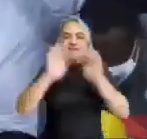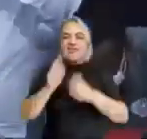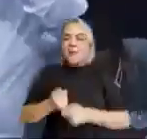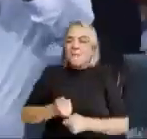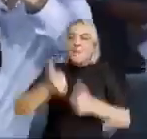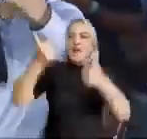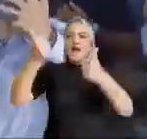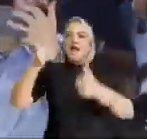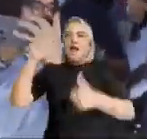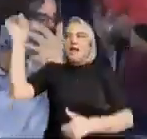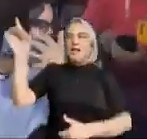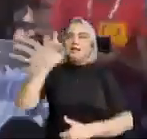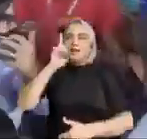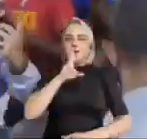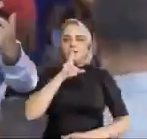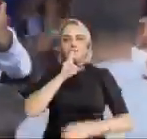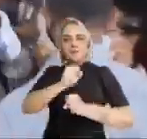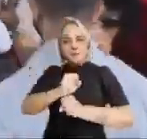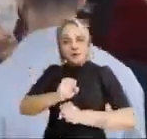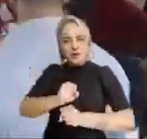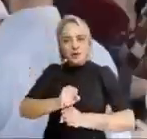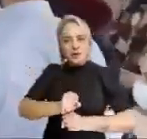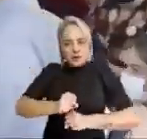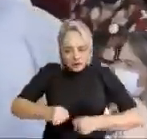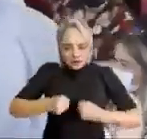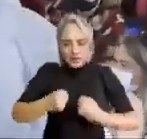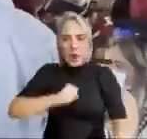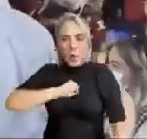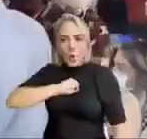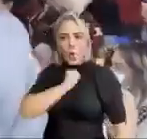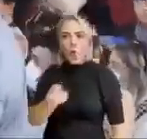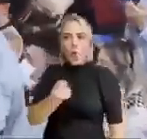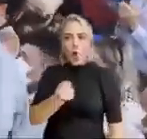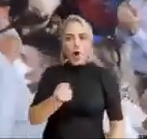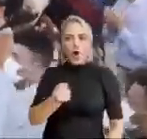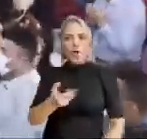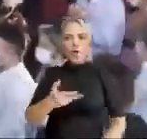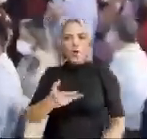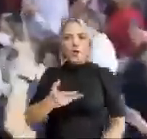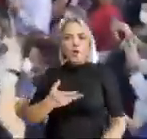para enfrentar o ódio que tomou conta desse país. Um beijo, gente!